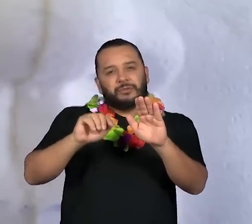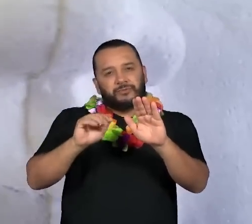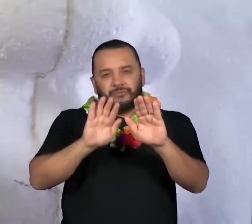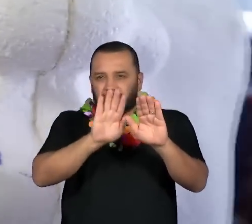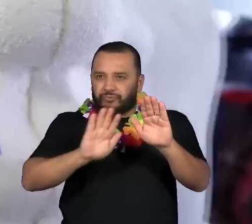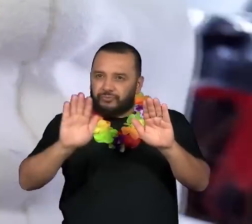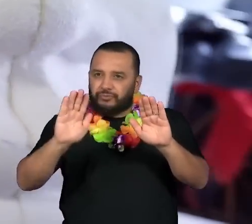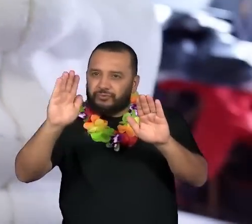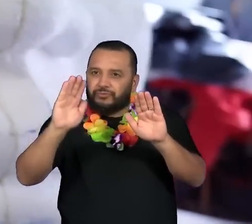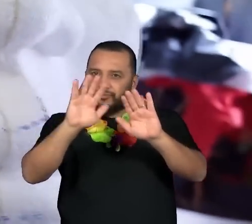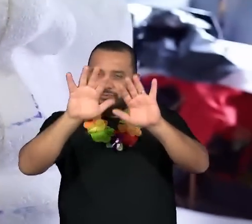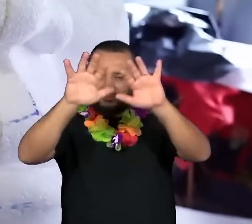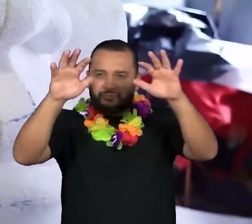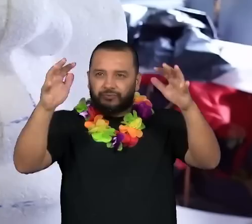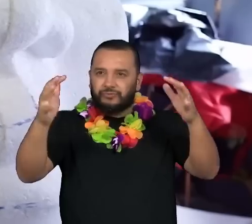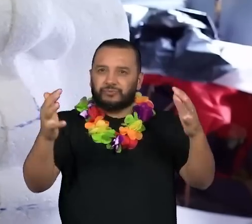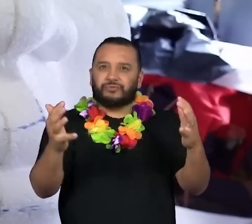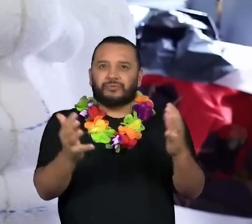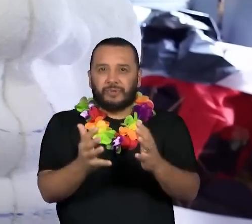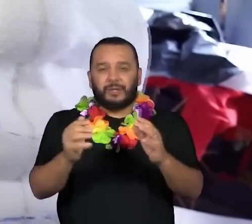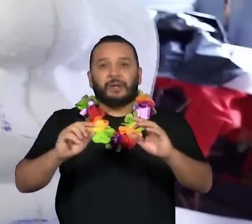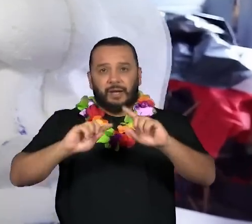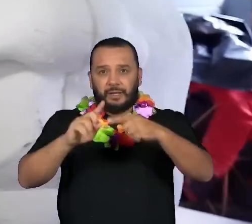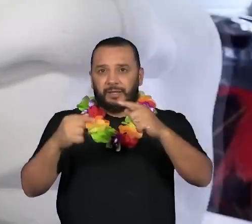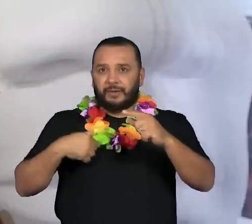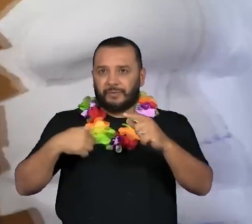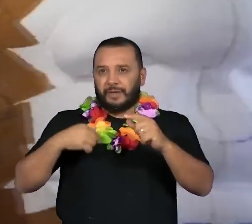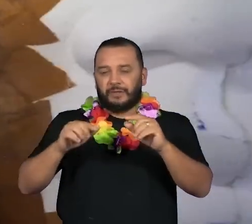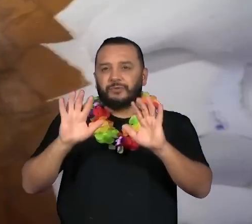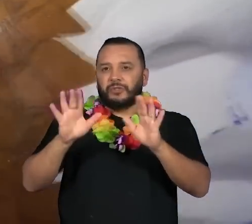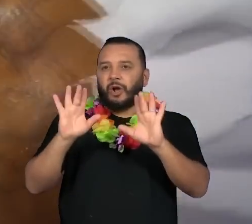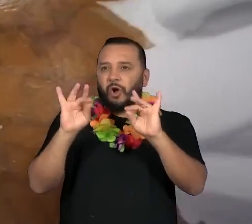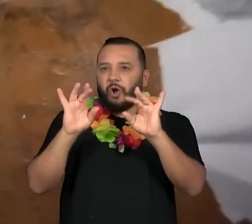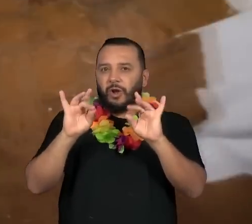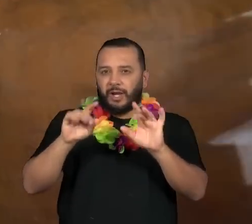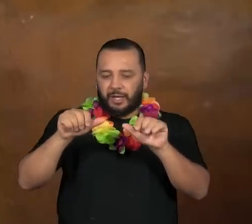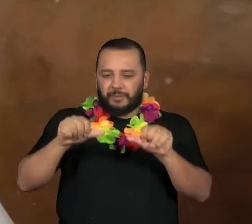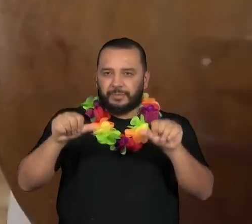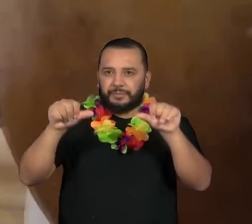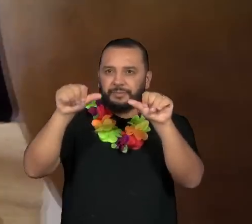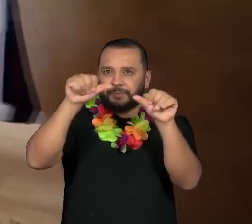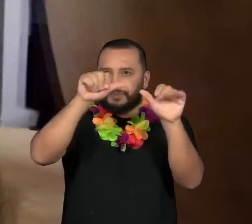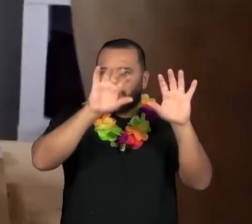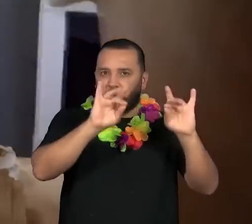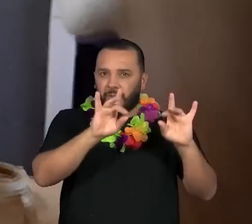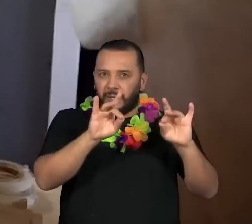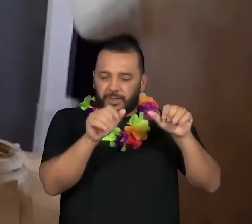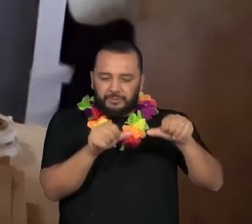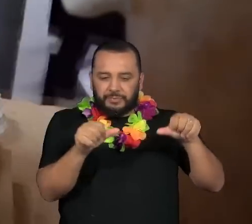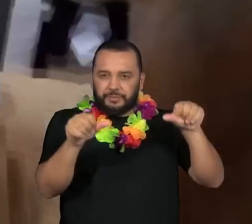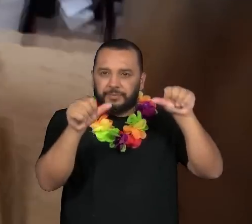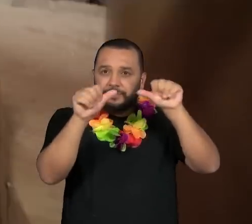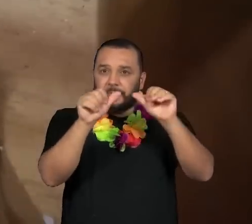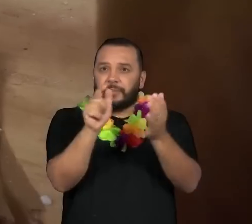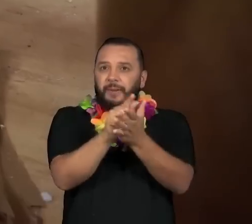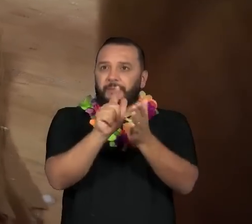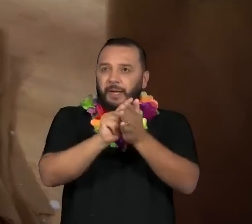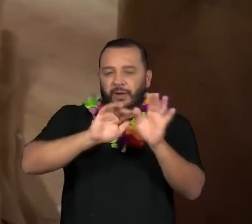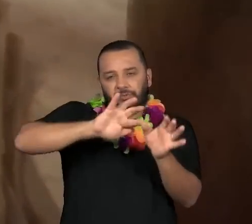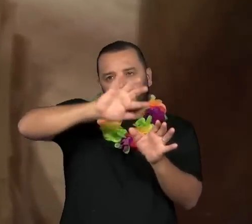meninos fazem a peça, cria, aí eu venho pastelando, passo na resina, o papel aqui e